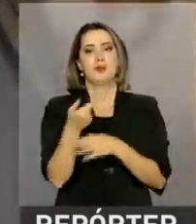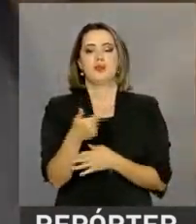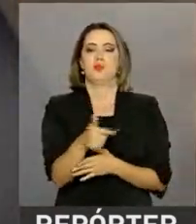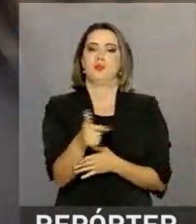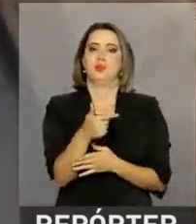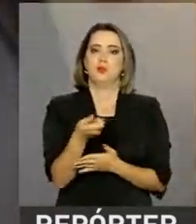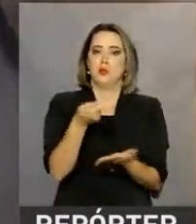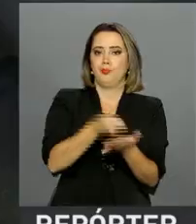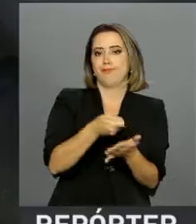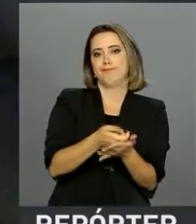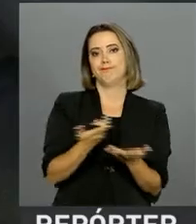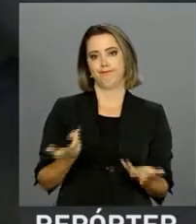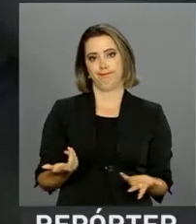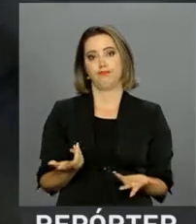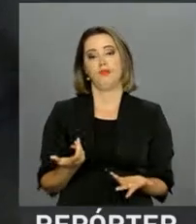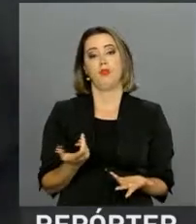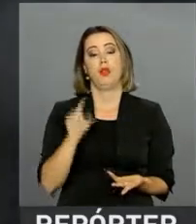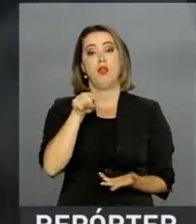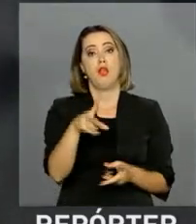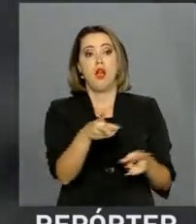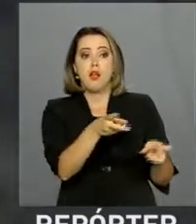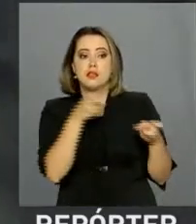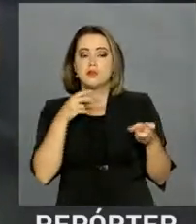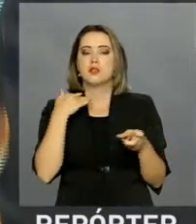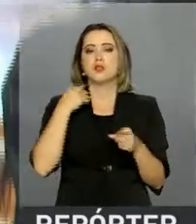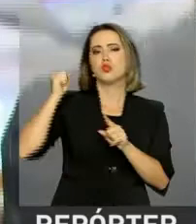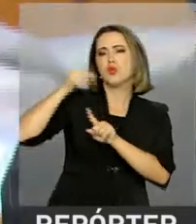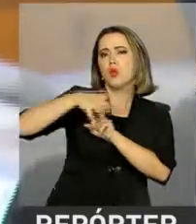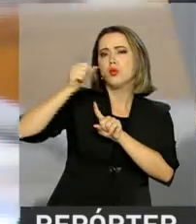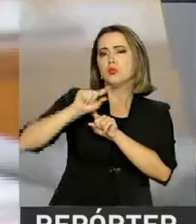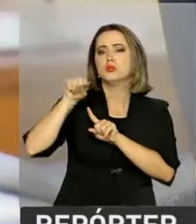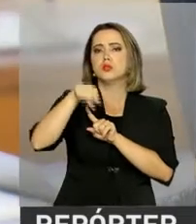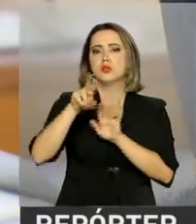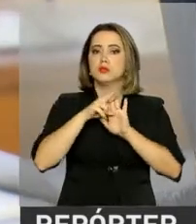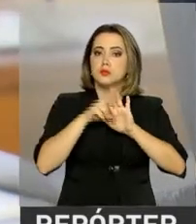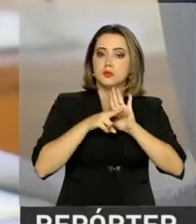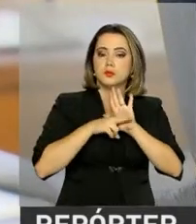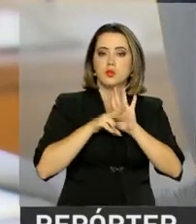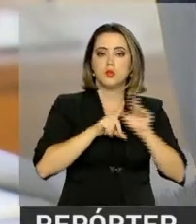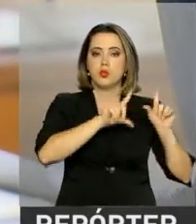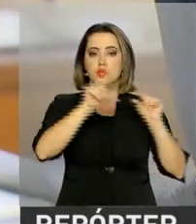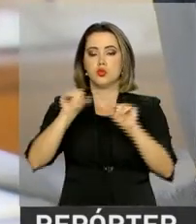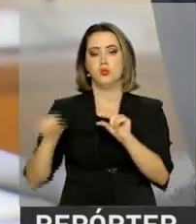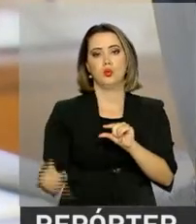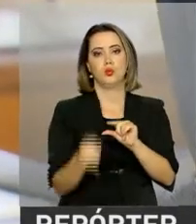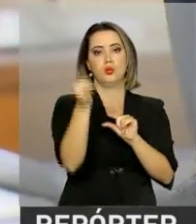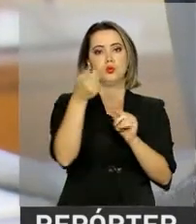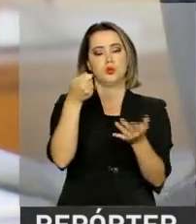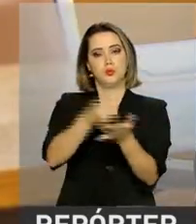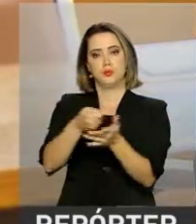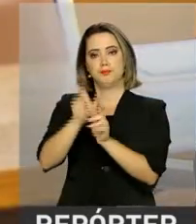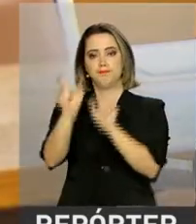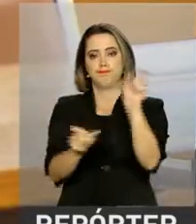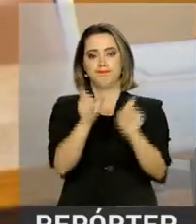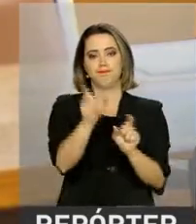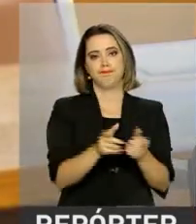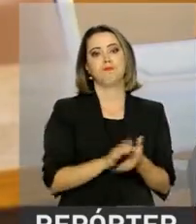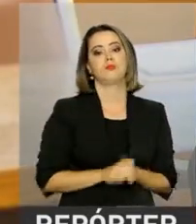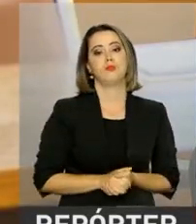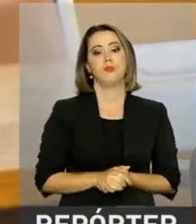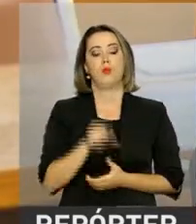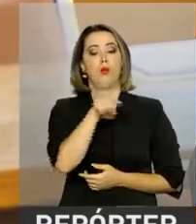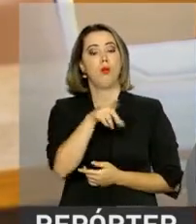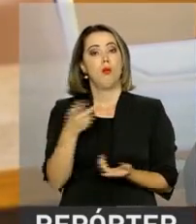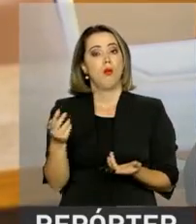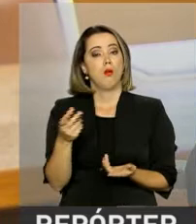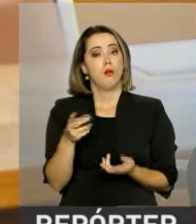para quitar a fatura a expectativa do banco central é que essa resolução diminua os juros pagos pelos consumidores a expectativa